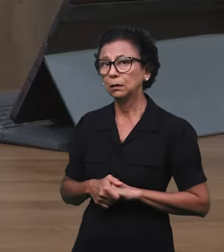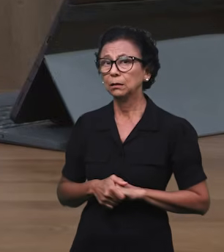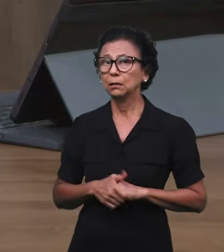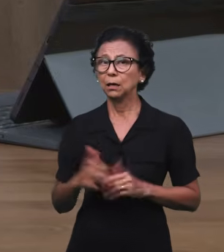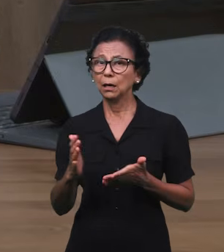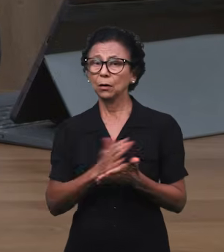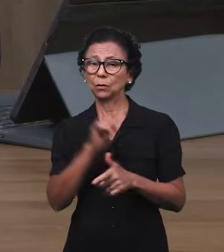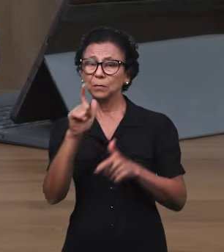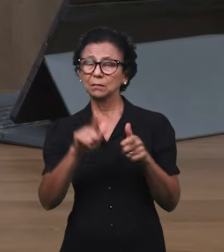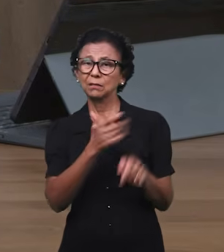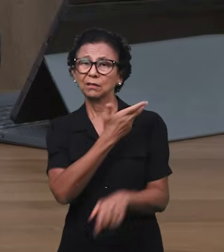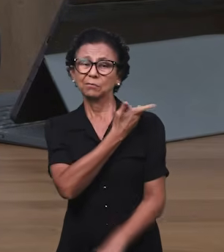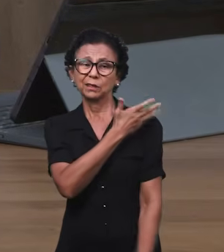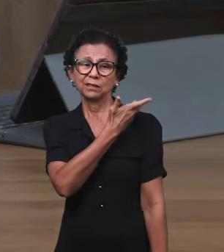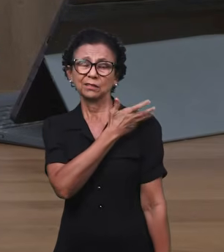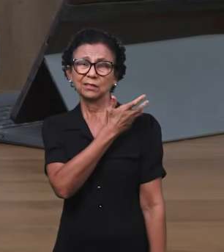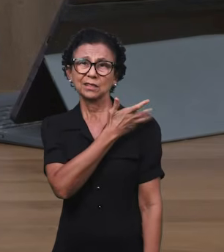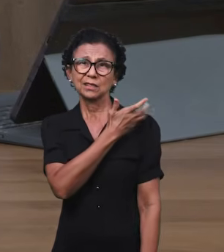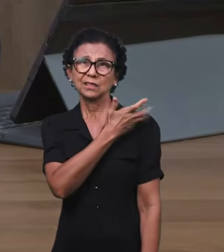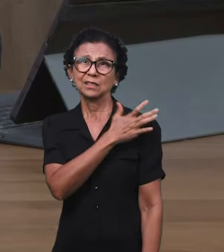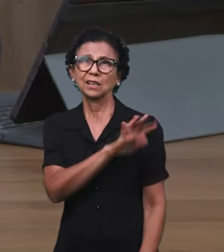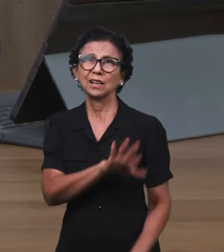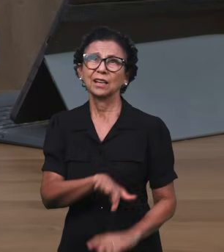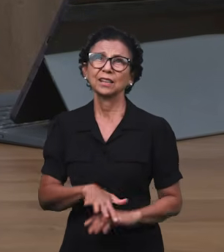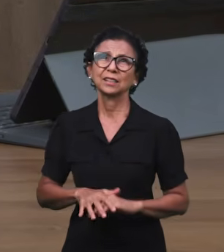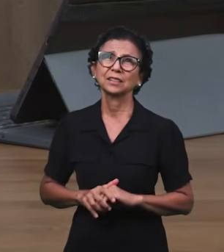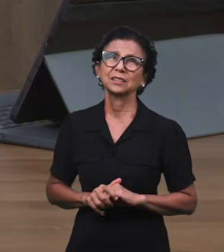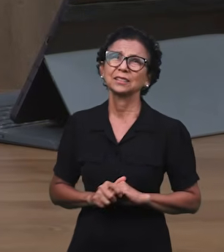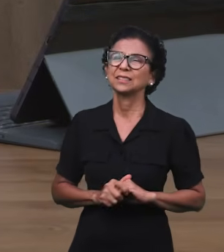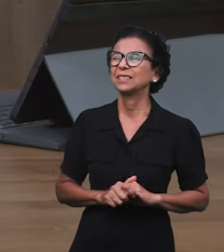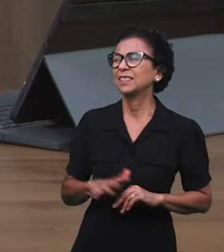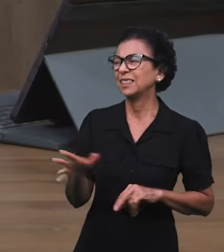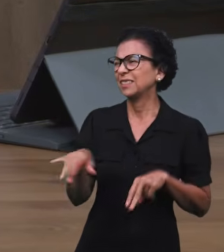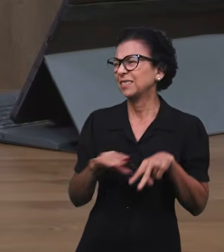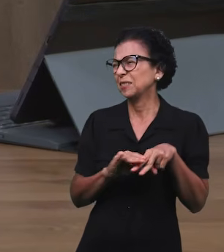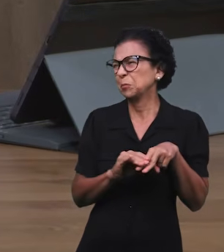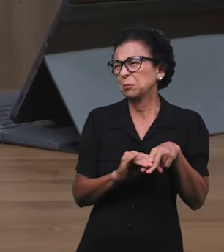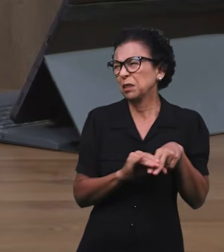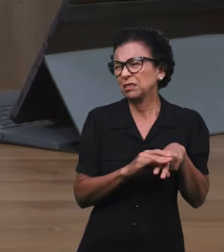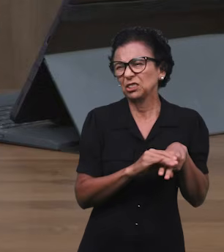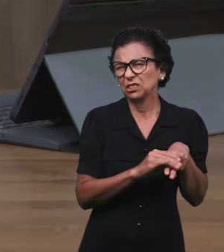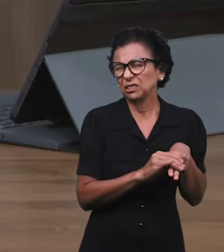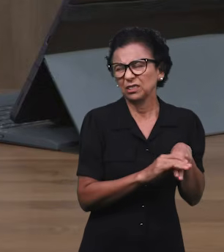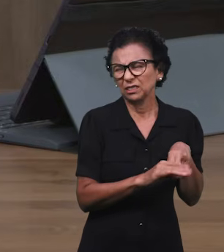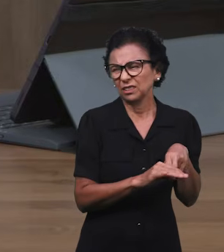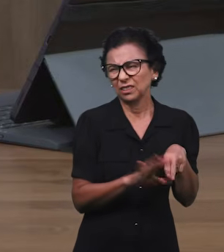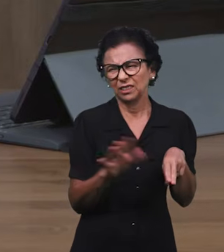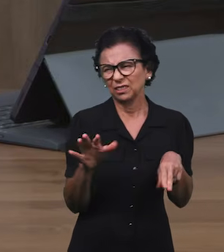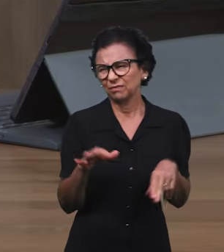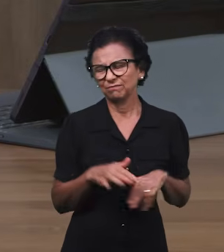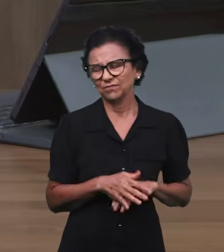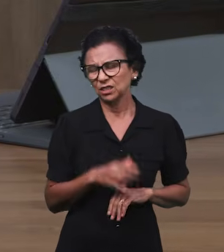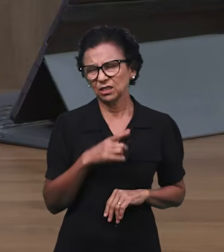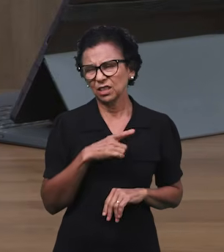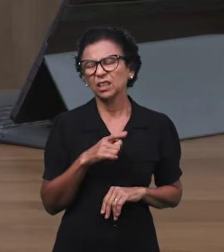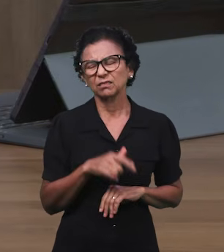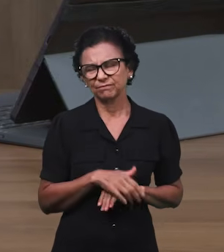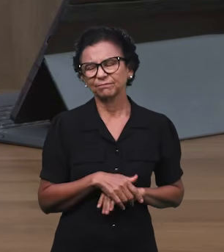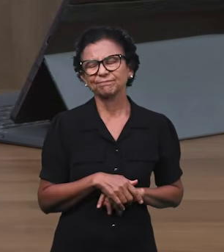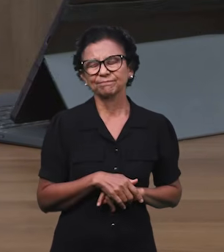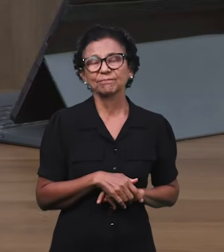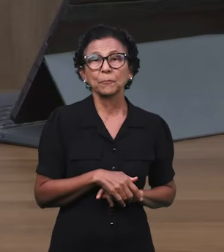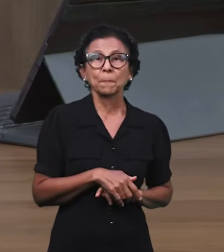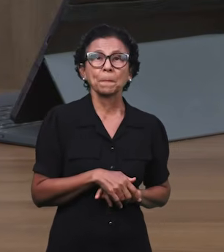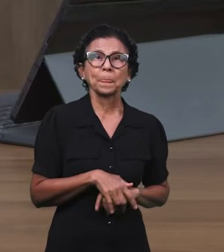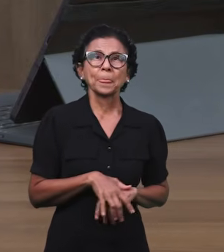preconceito também do contratante de você tem algum negócio, eu tenho uma fibromialgia. Então, existe,